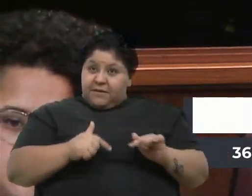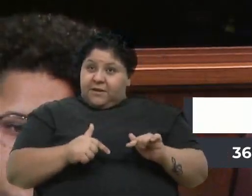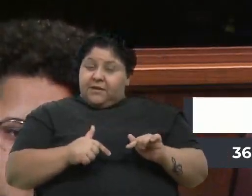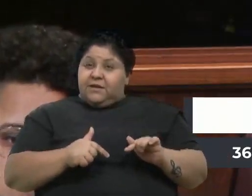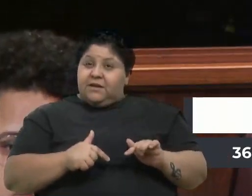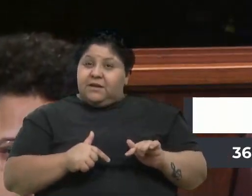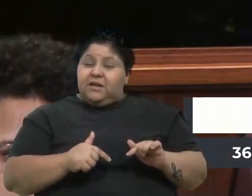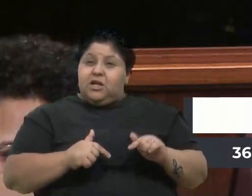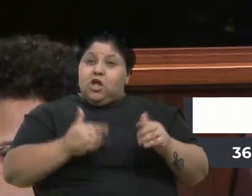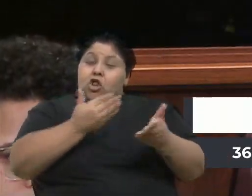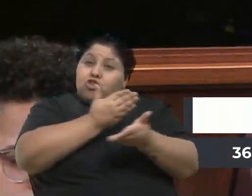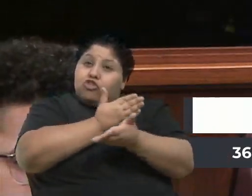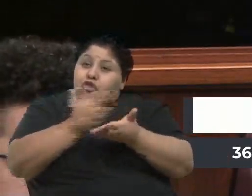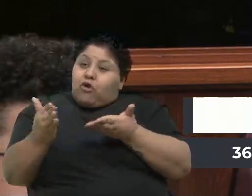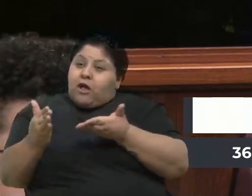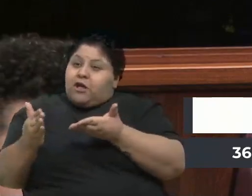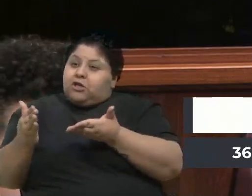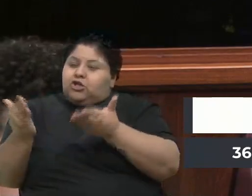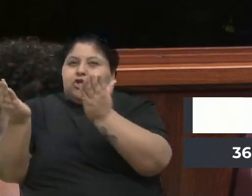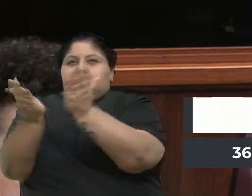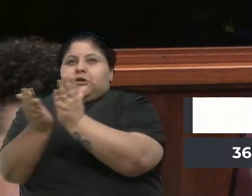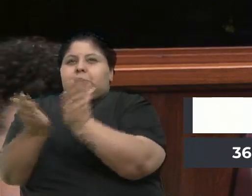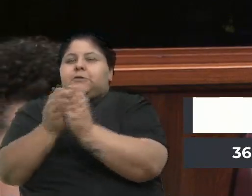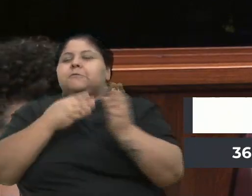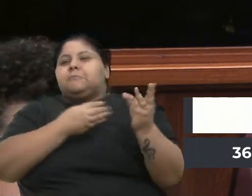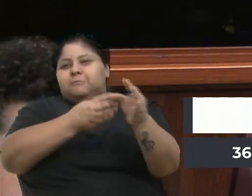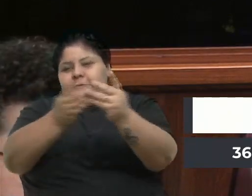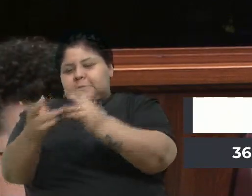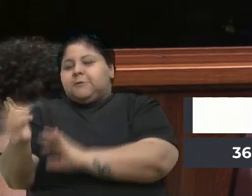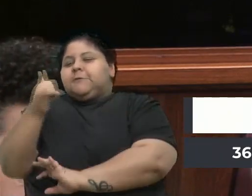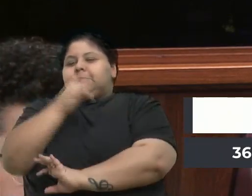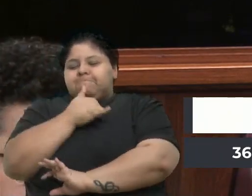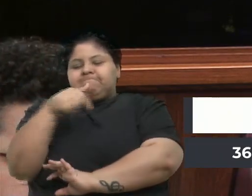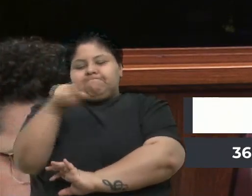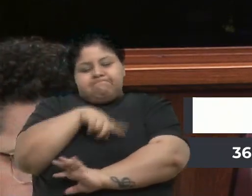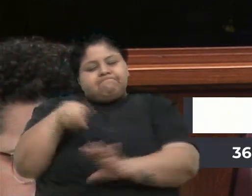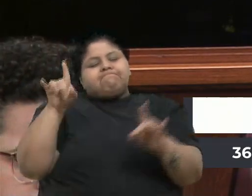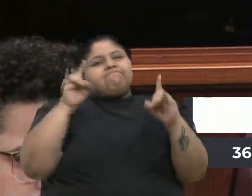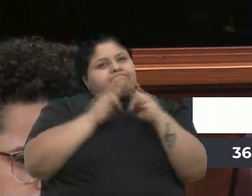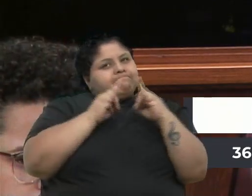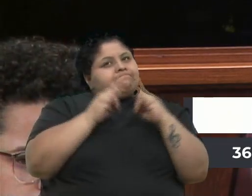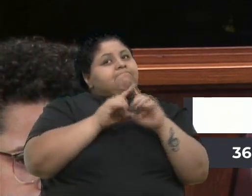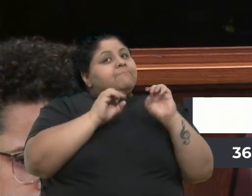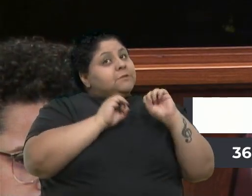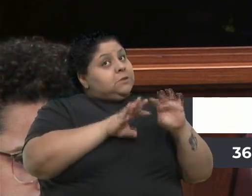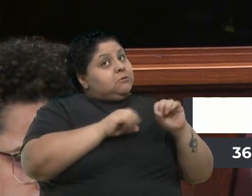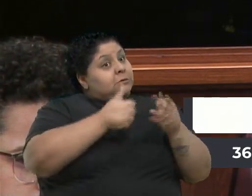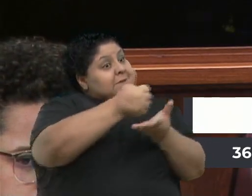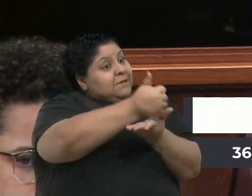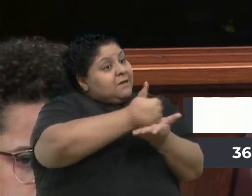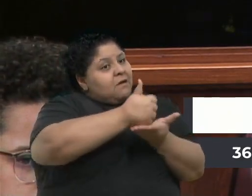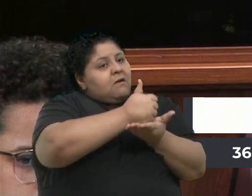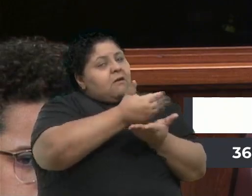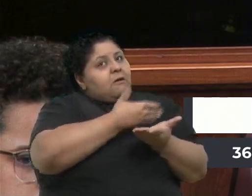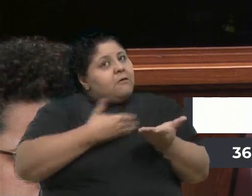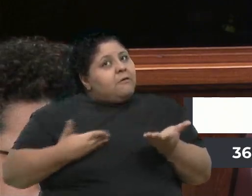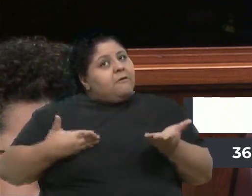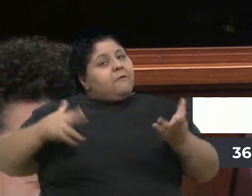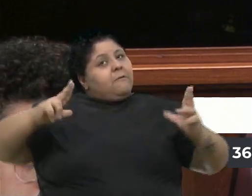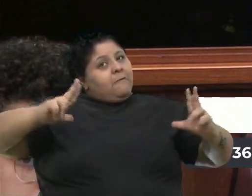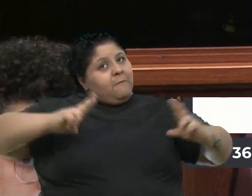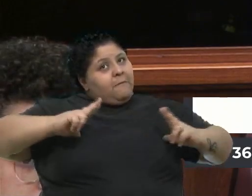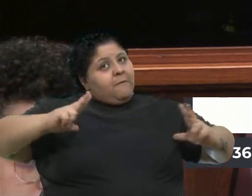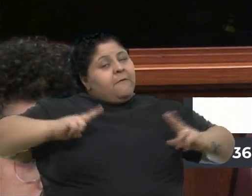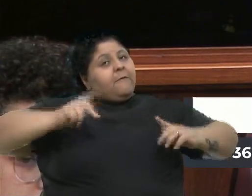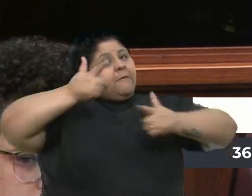defasagem do ensino que muitas vezes, infelizmente, as nossas instituições de educação básica, públicas e privadas têm por